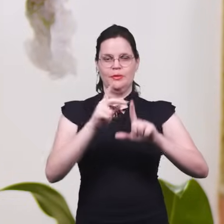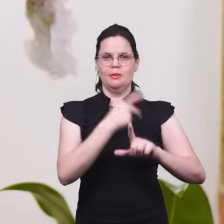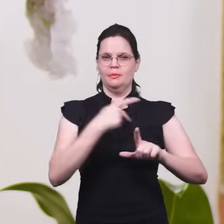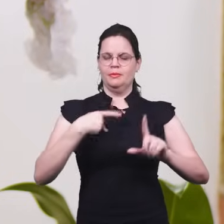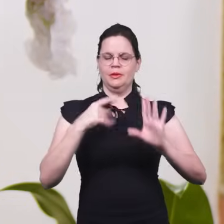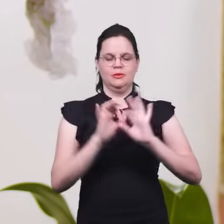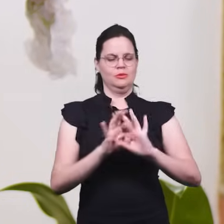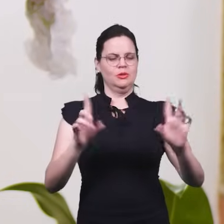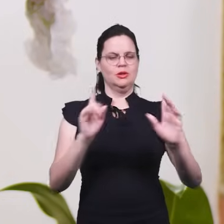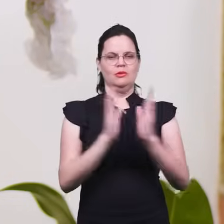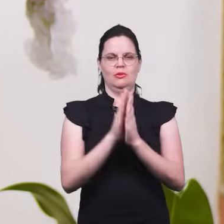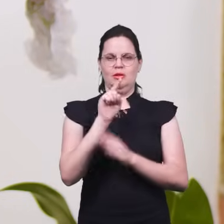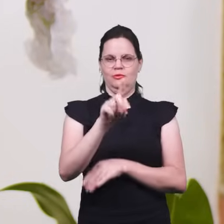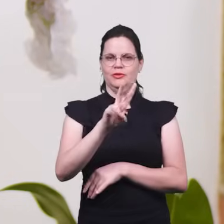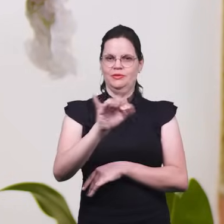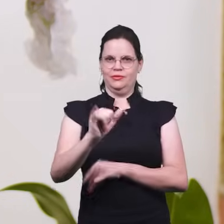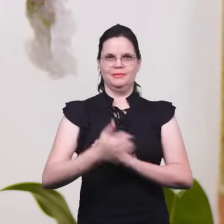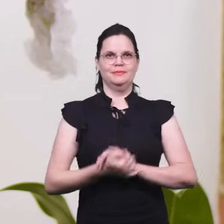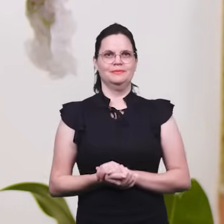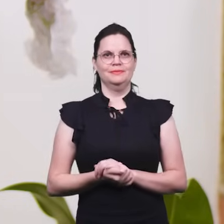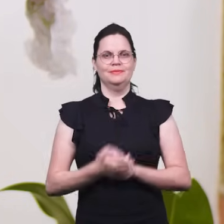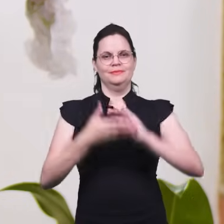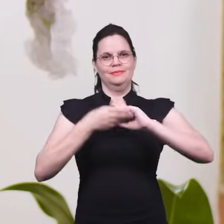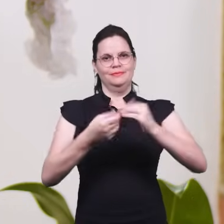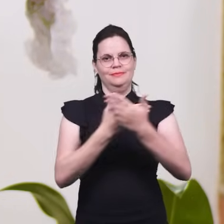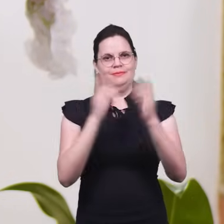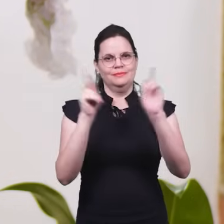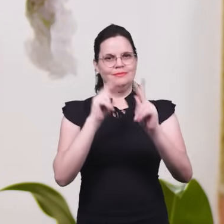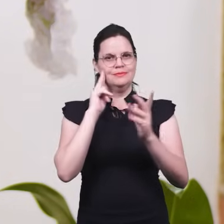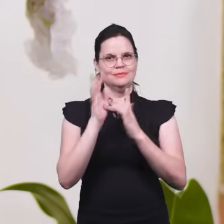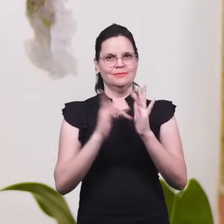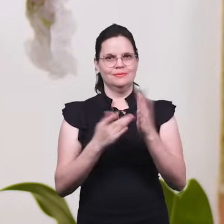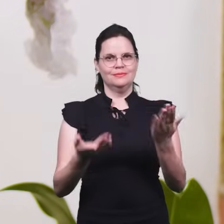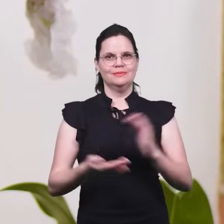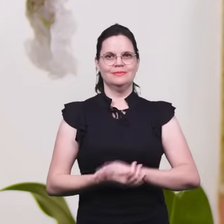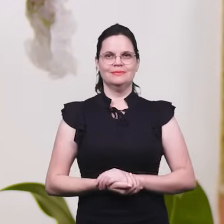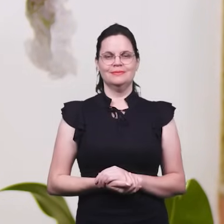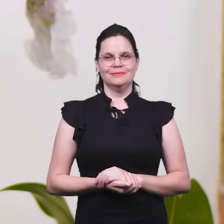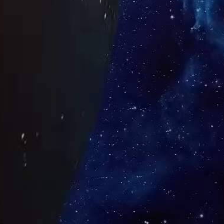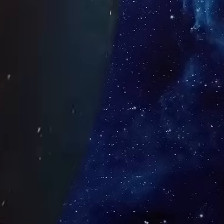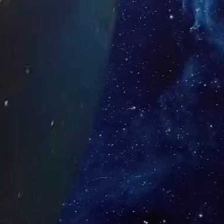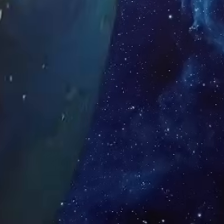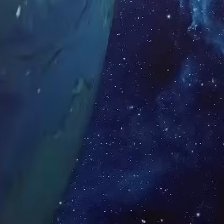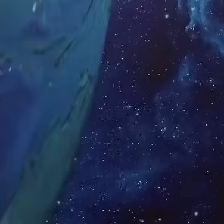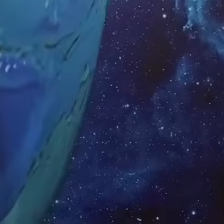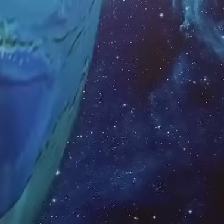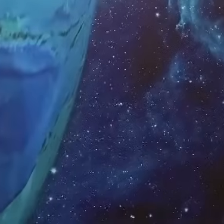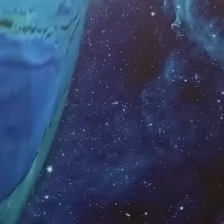pastor à disposição para estar orando por você. Nós saudamos a todos com a paz do Senhor Jesus.